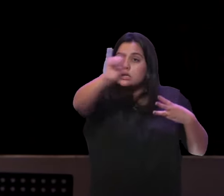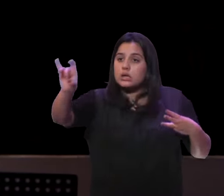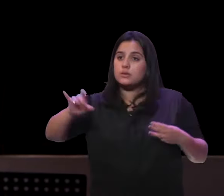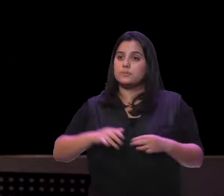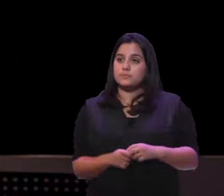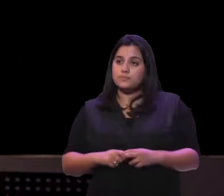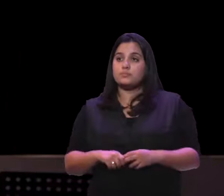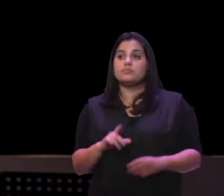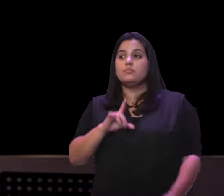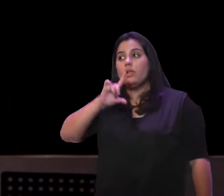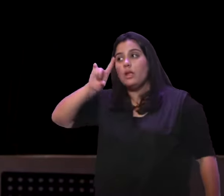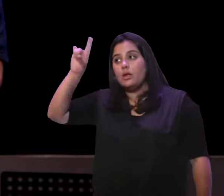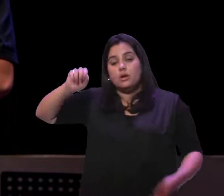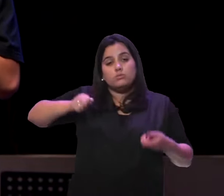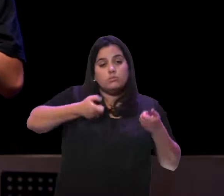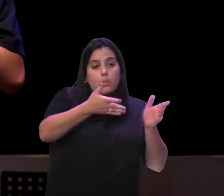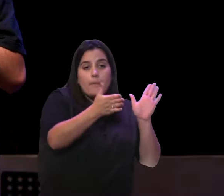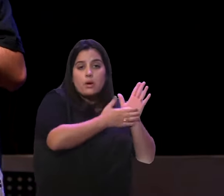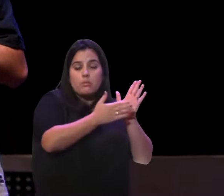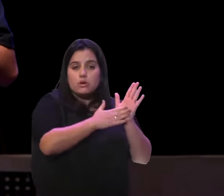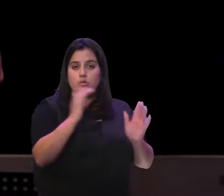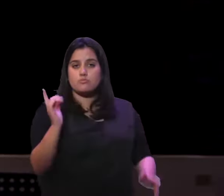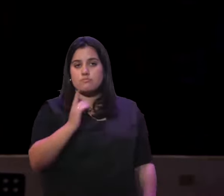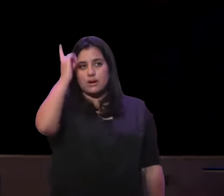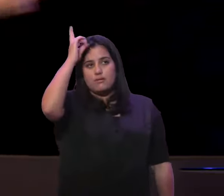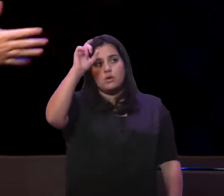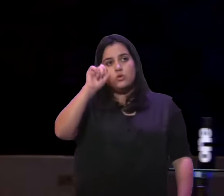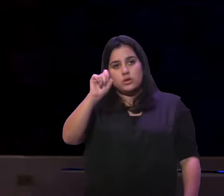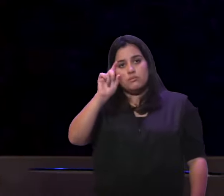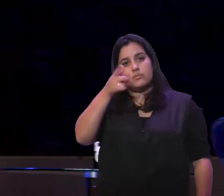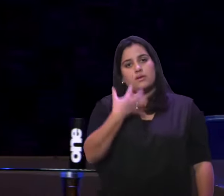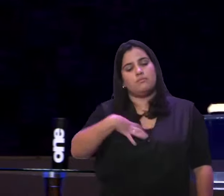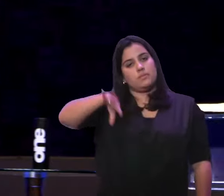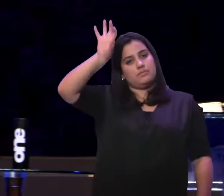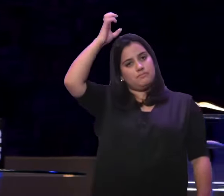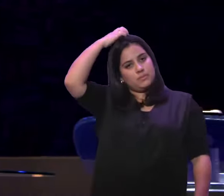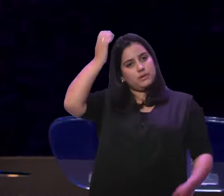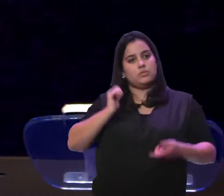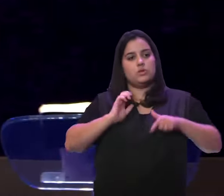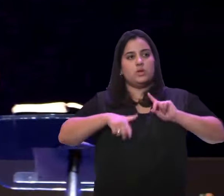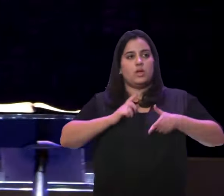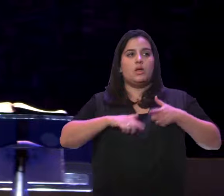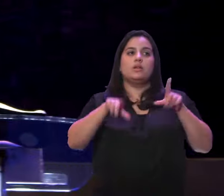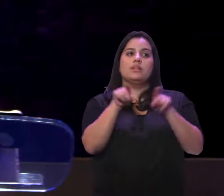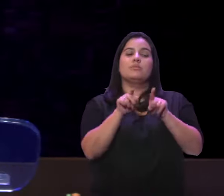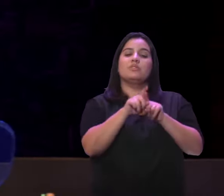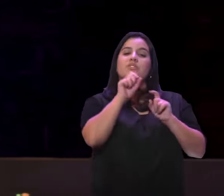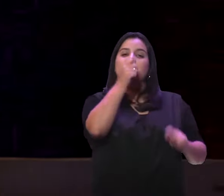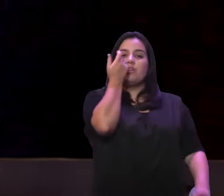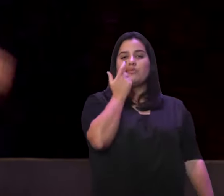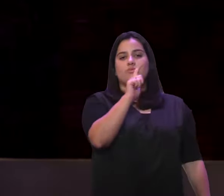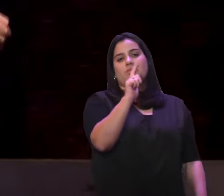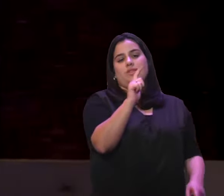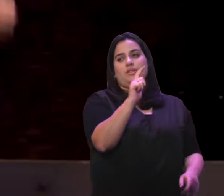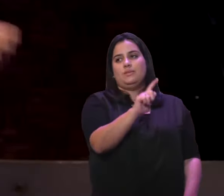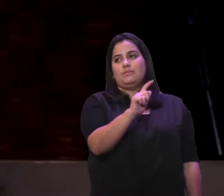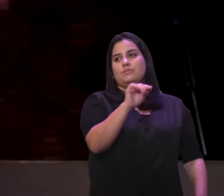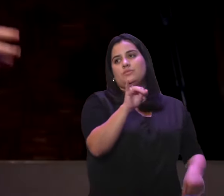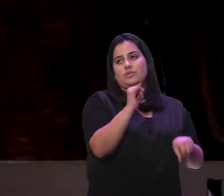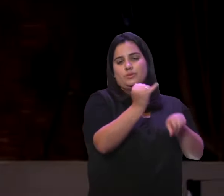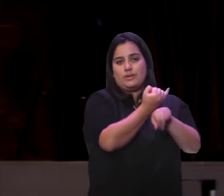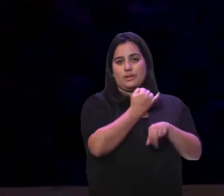que era ser o rei de Israel e conduzir o povo até a presença dele e a conquistar a terra prometida. E a primeira